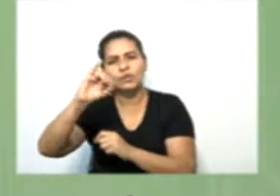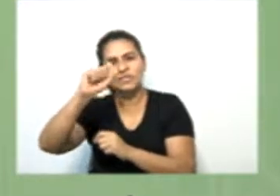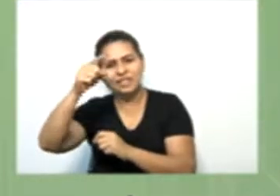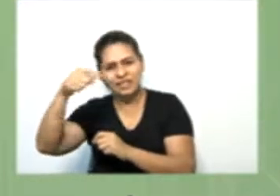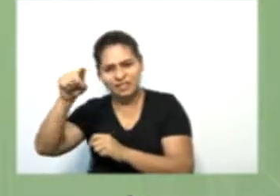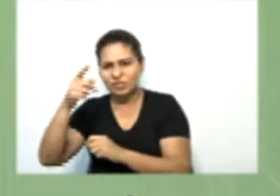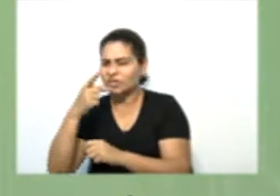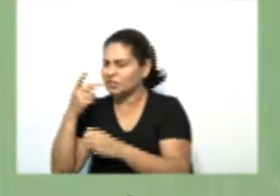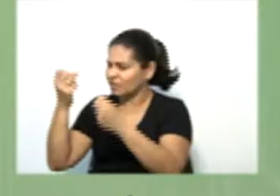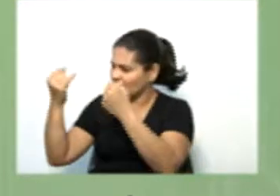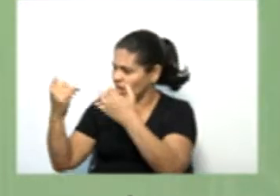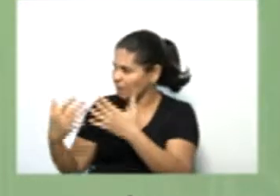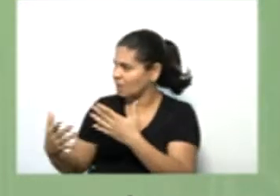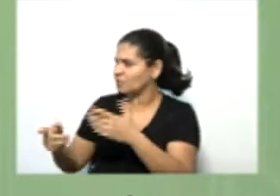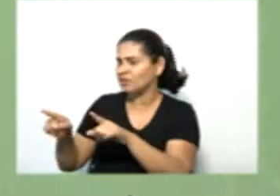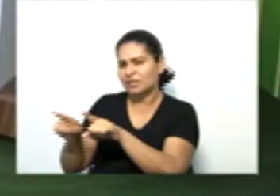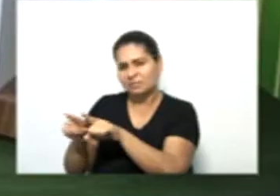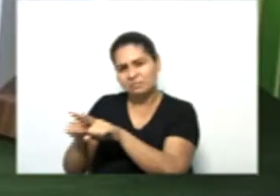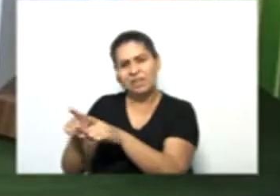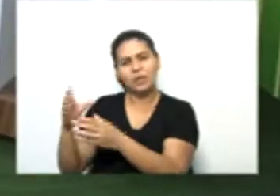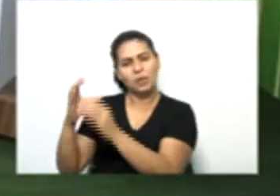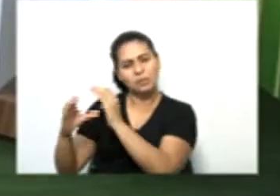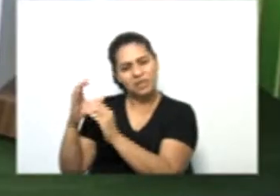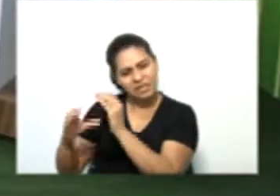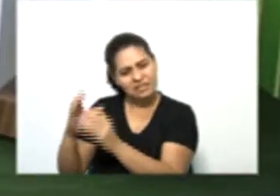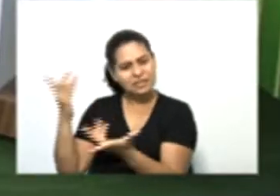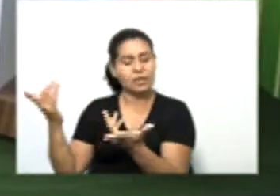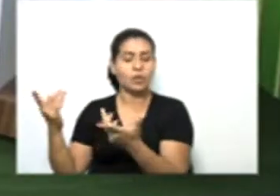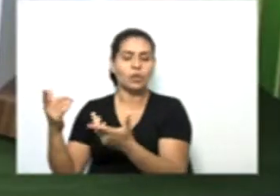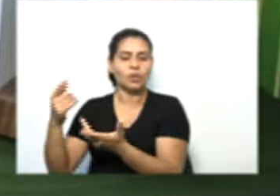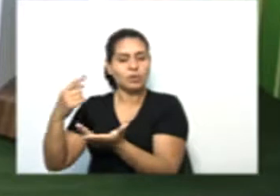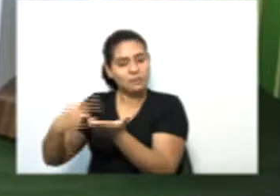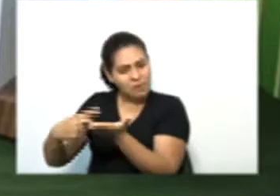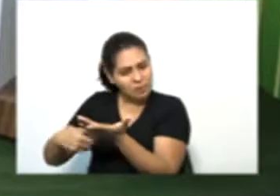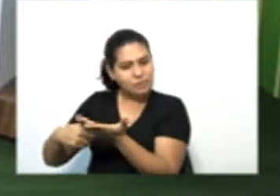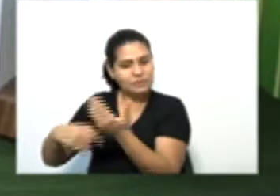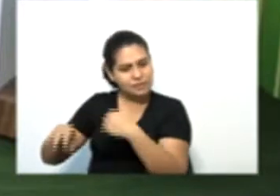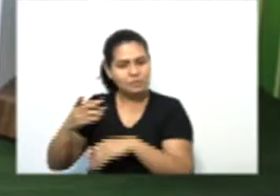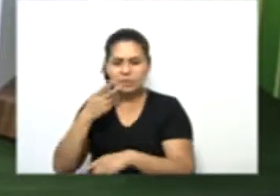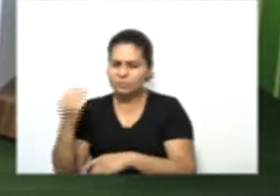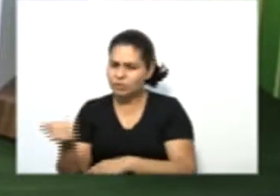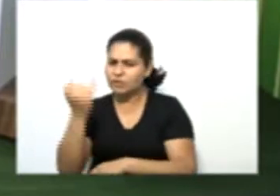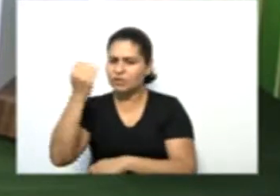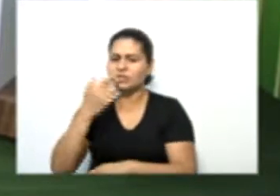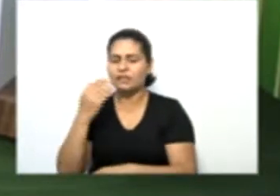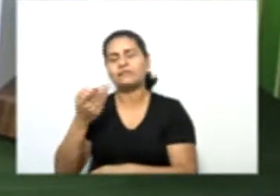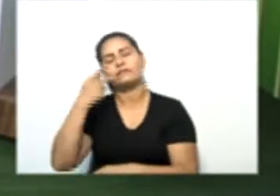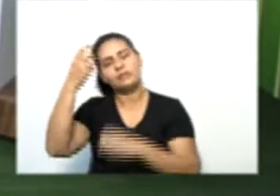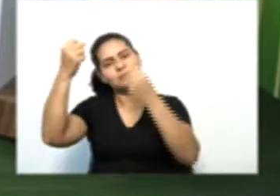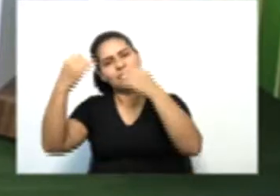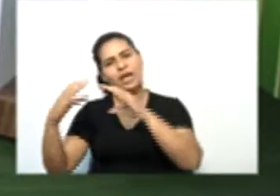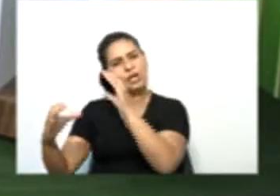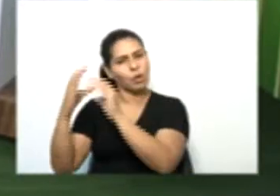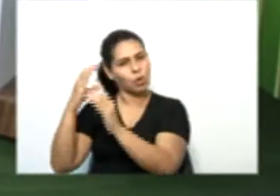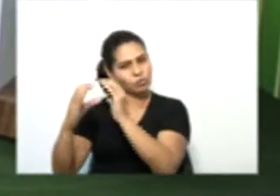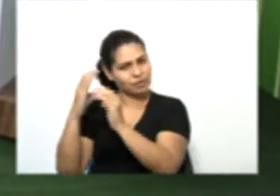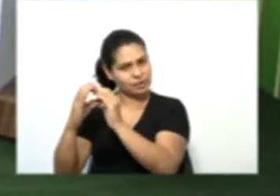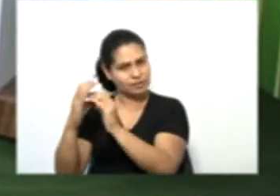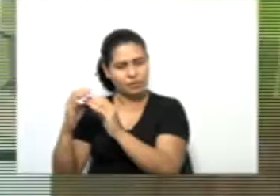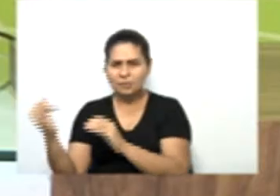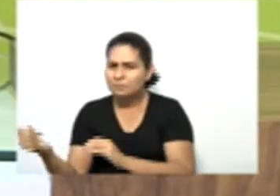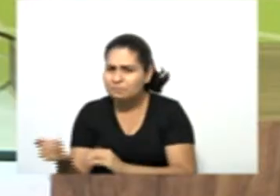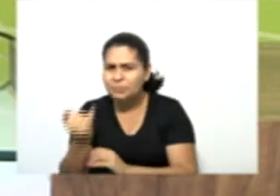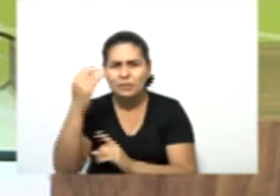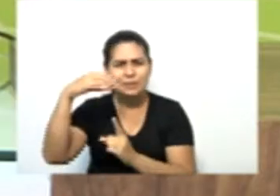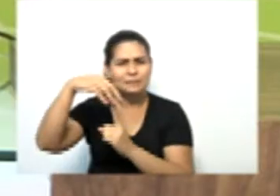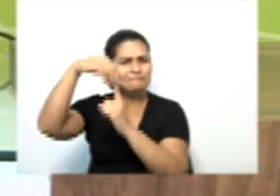Gilberto? Falamos comunicação, negociação, mas vale a pena a gente sempre ressaltar, reforçar o quanto é importante a comunicação na negociação. É um